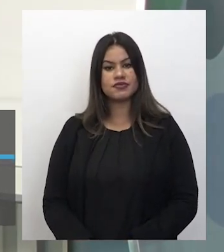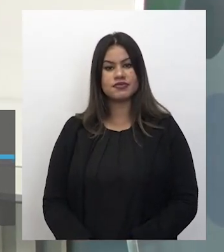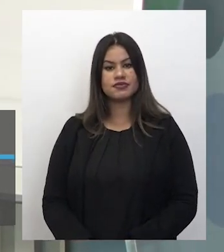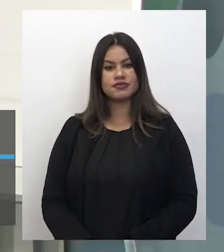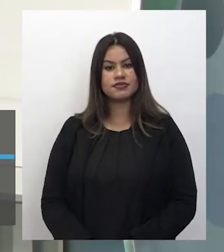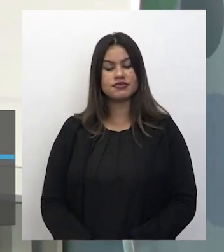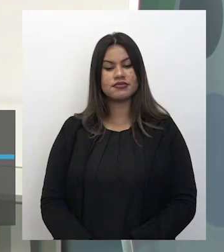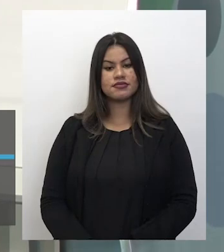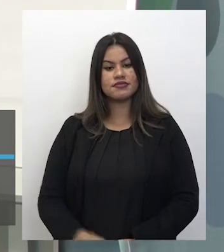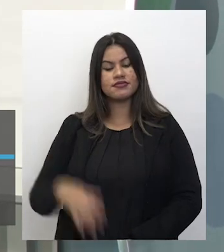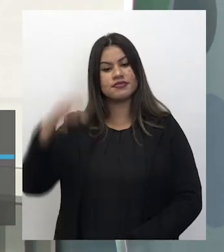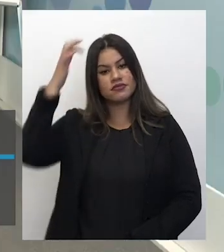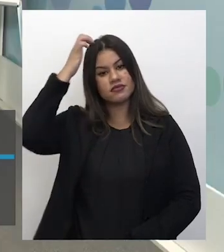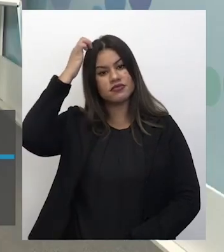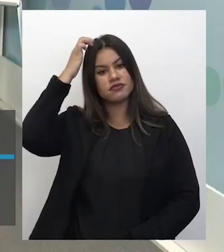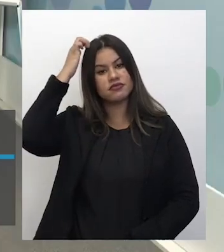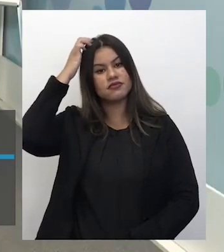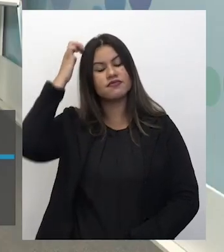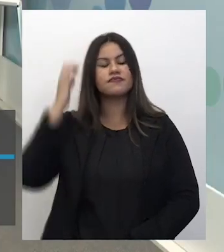Muito bem.